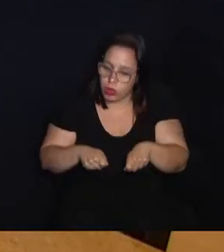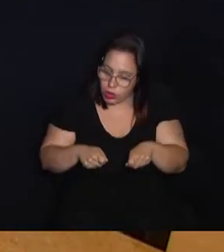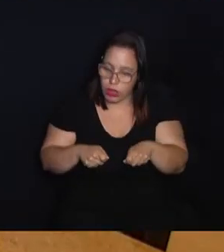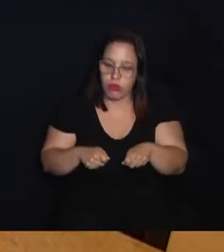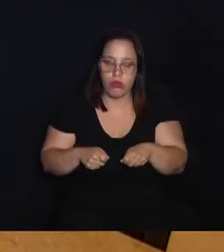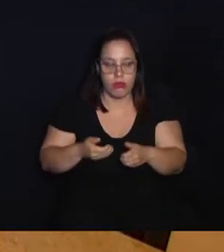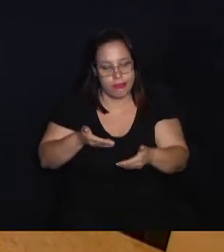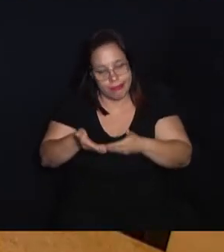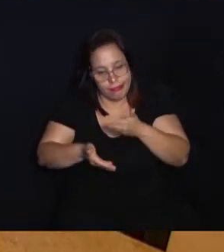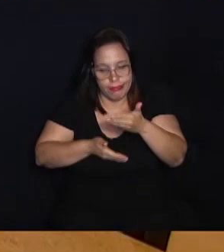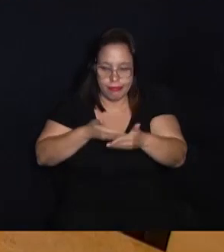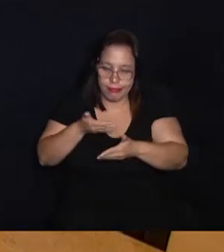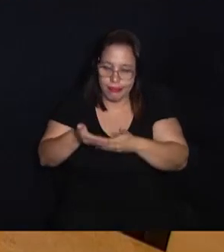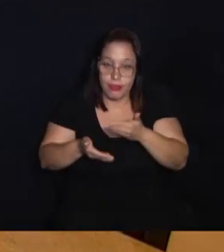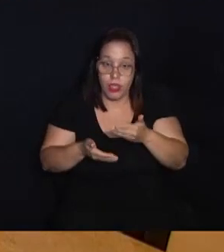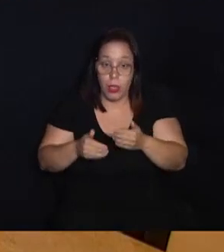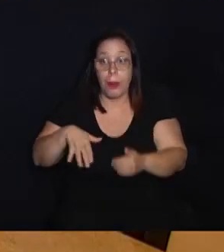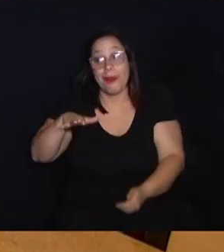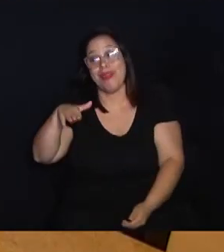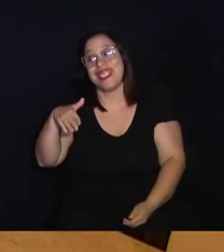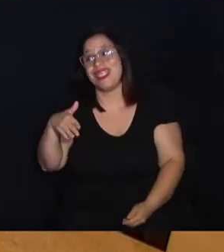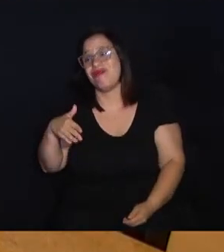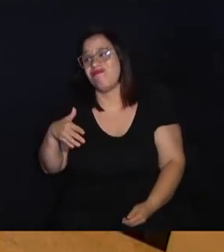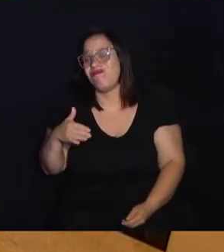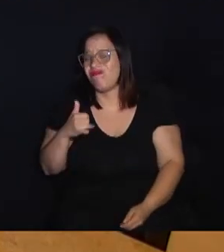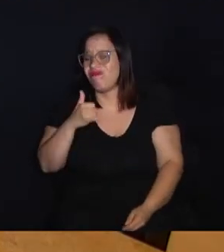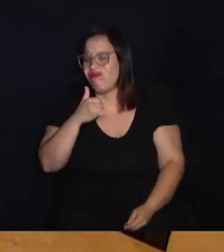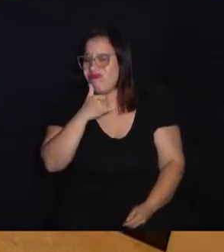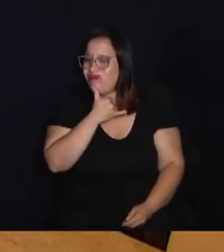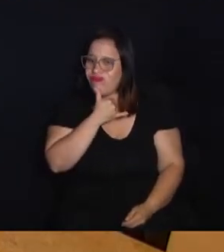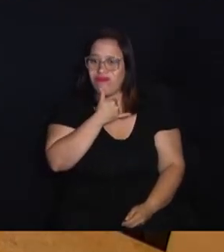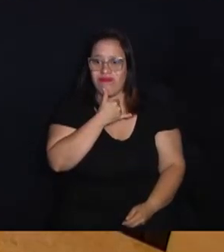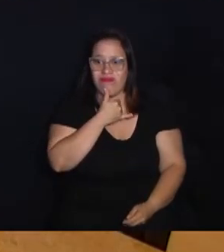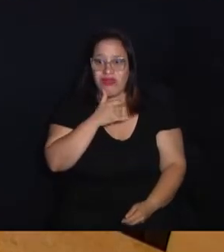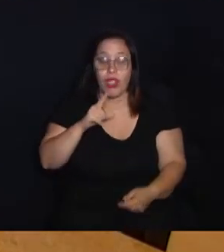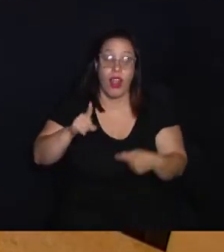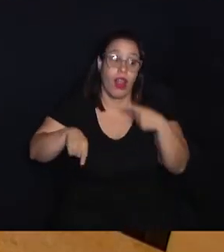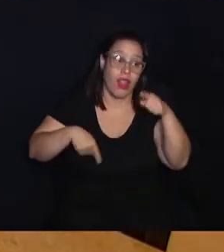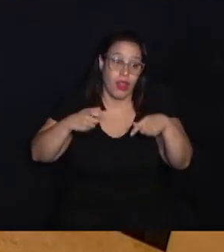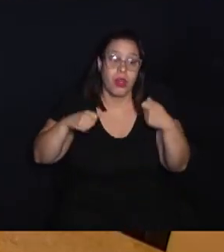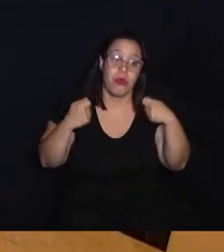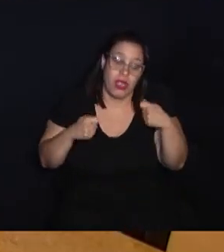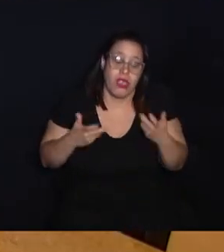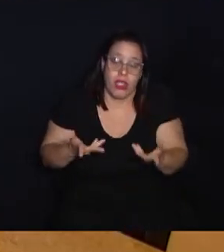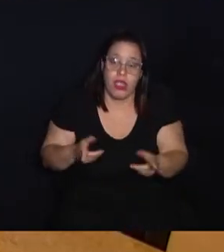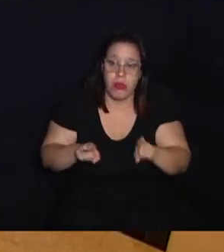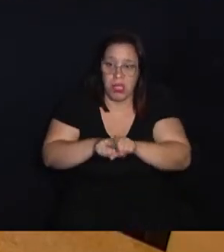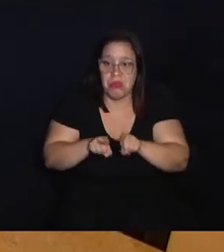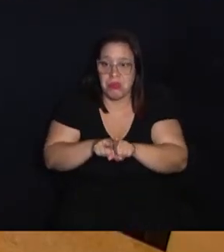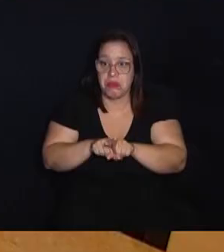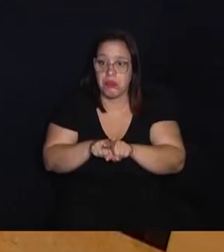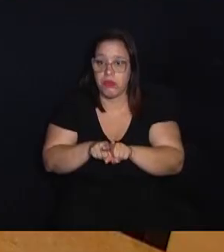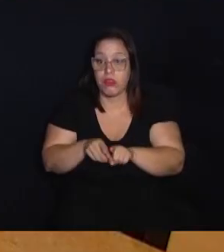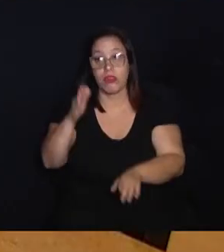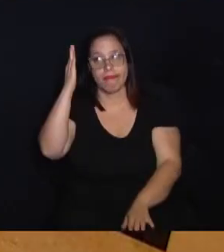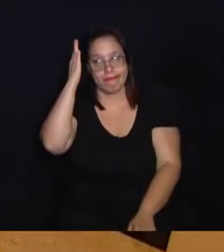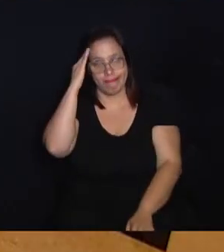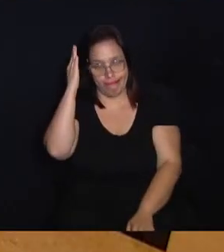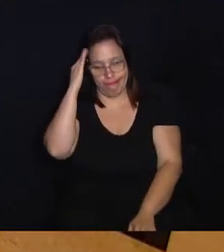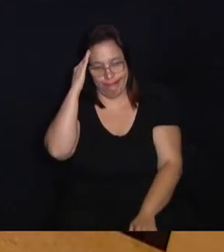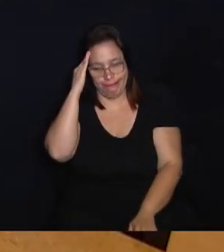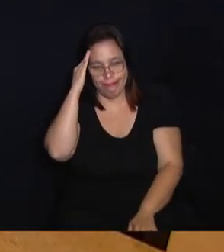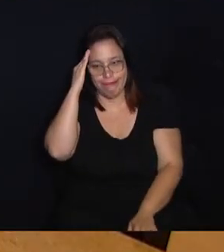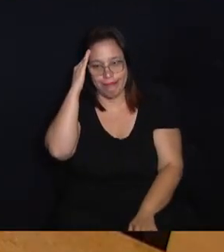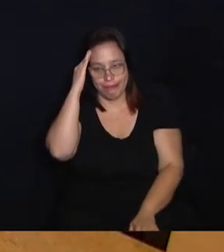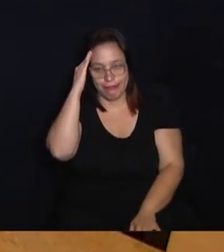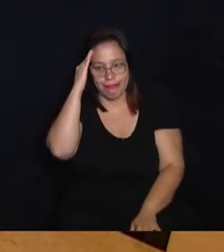com... Queríamos contribuir mais, mas infelizmente tem outras necessidades. Mas nós entendemos também